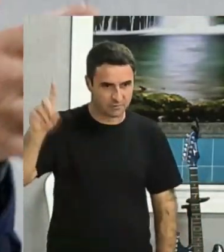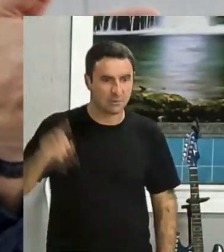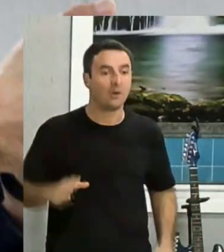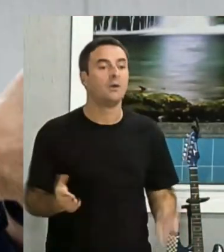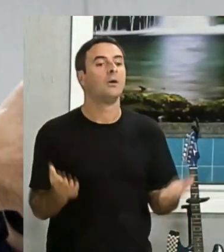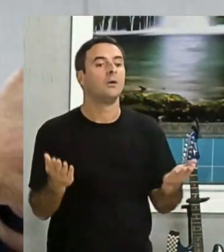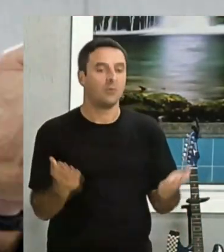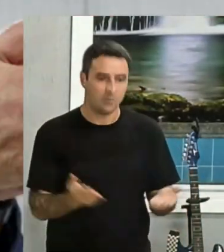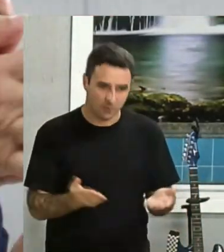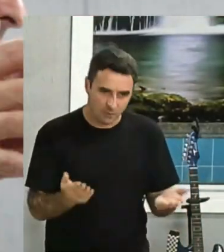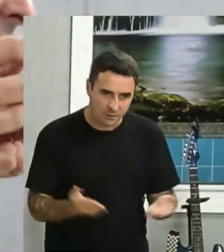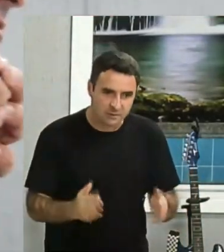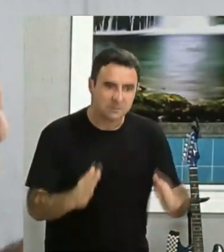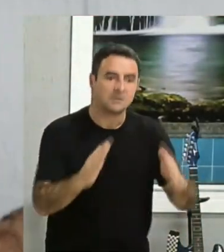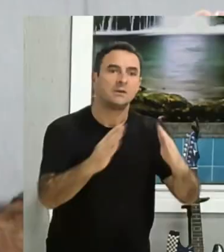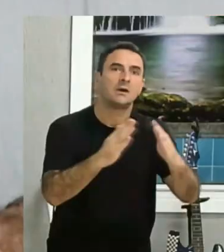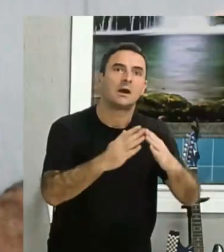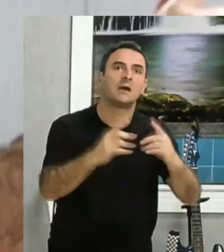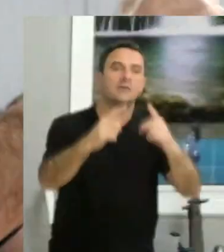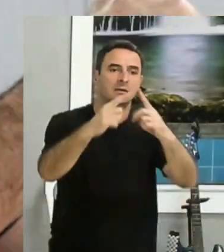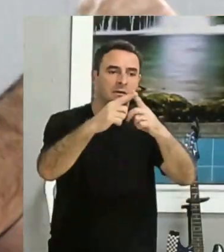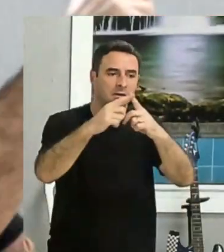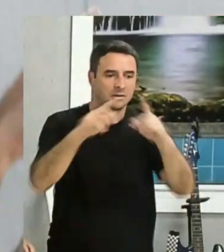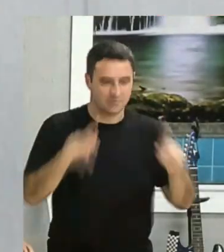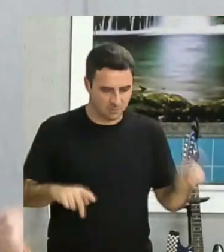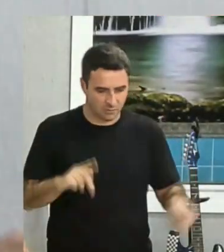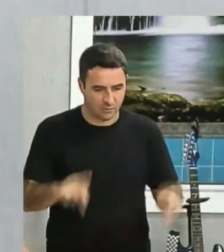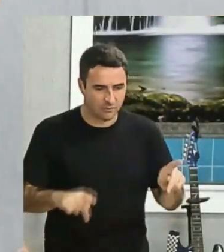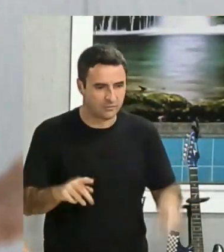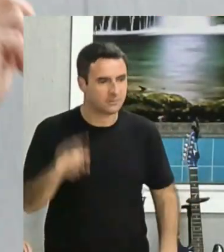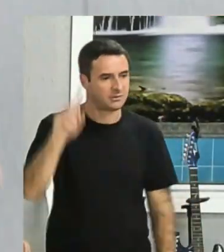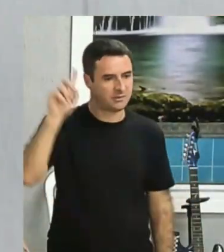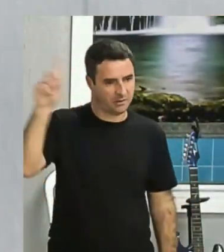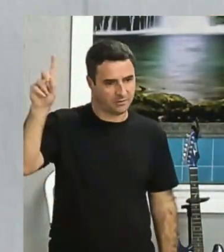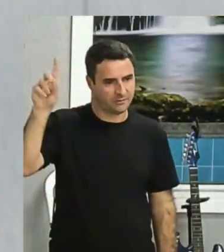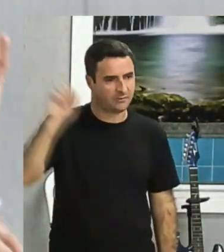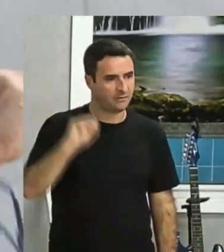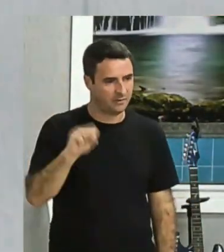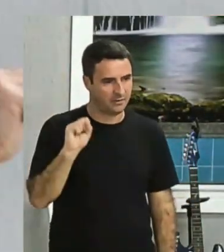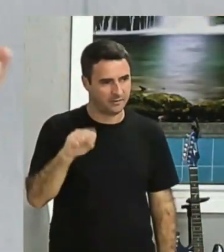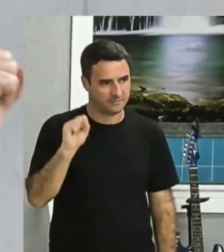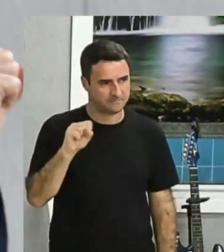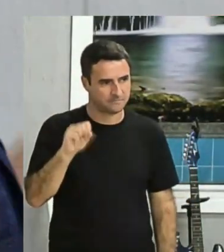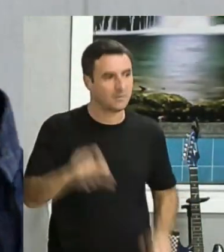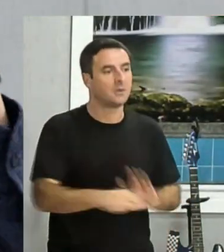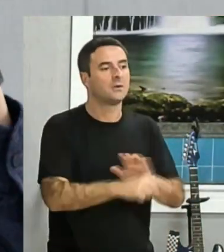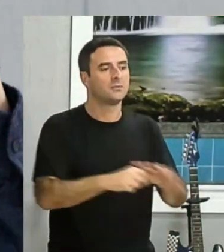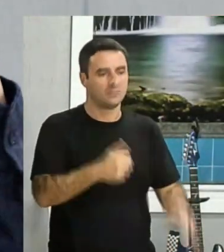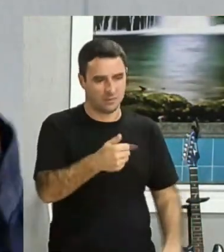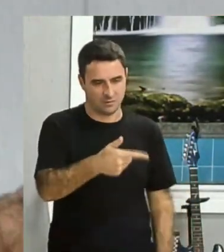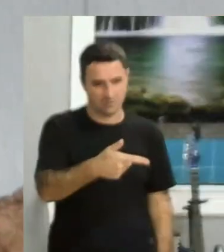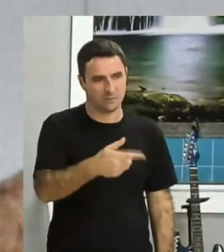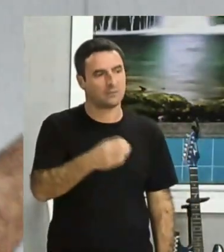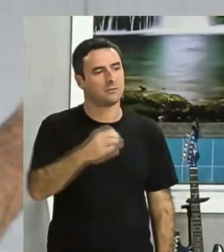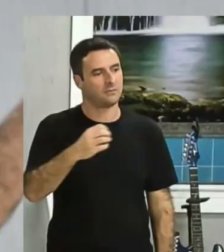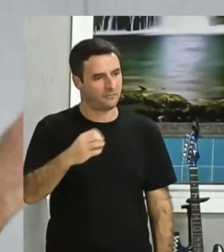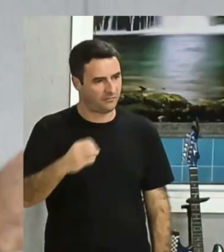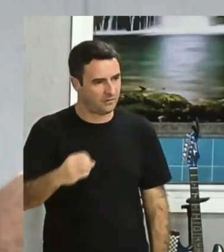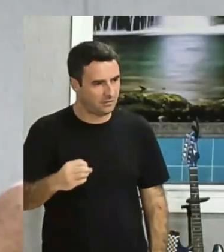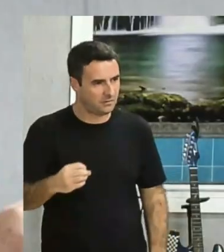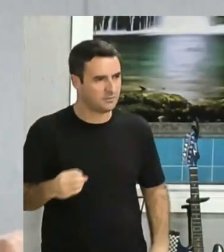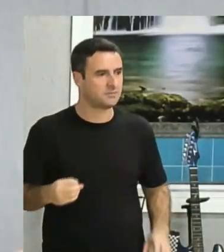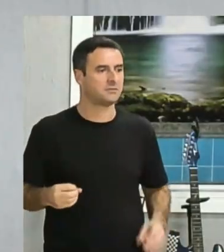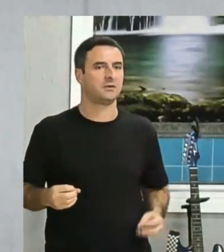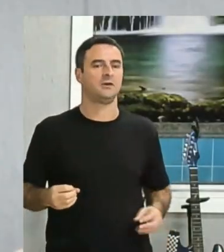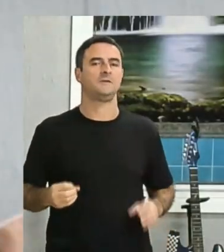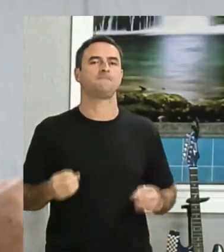é o povo de Deus. Sim. No versículo 20, tem uma